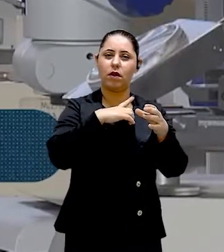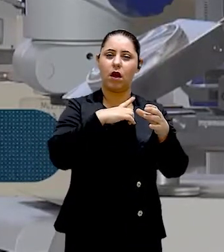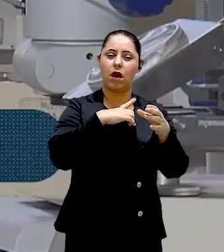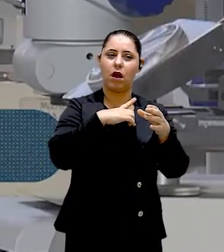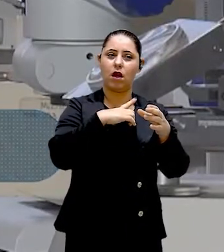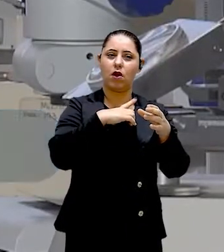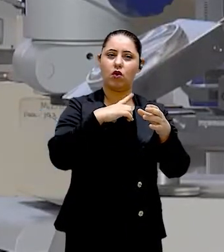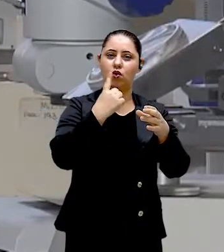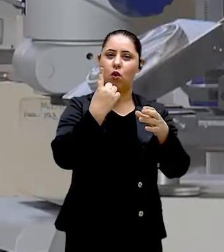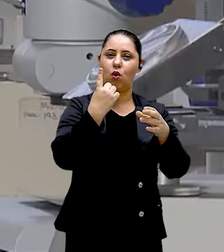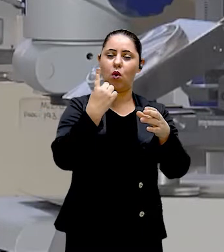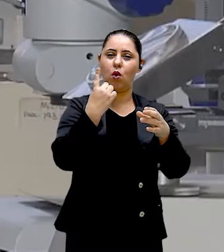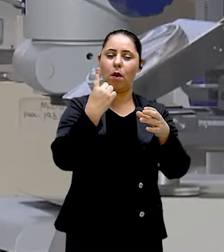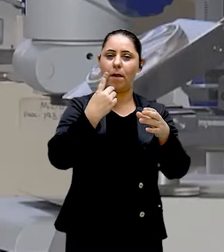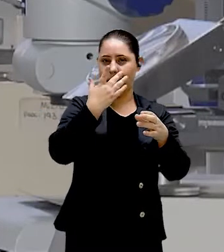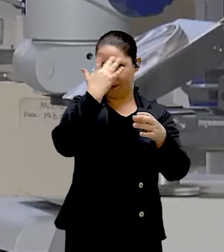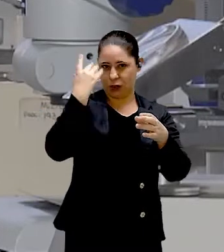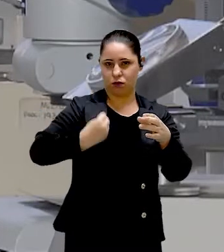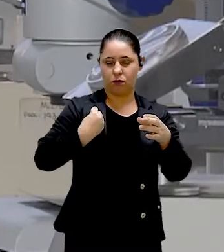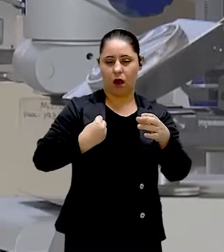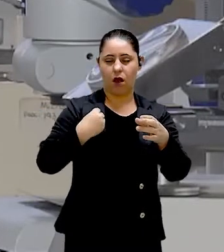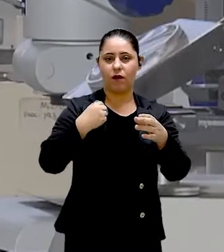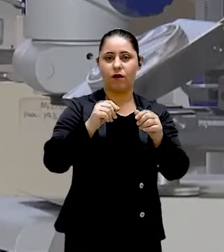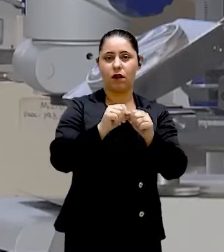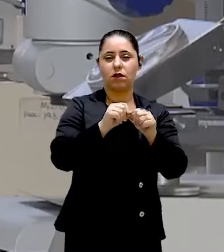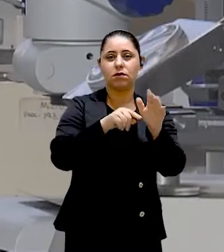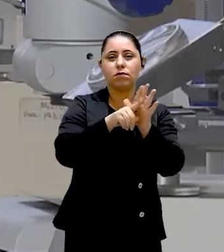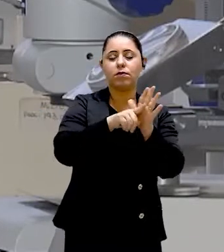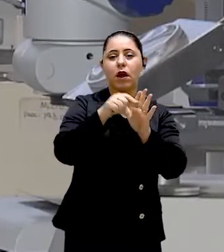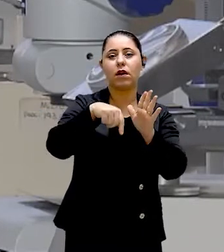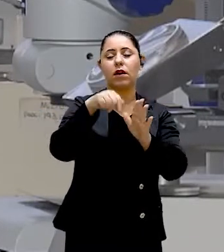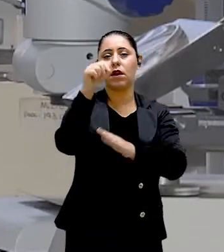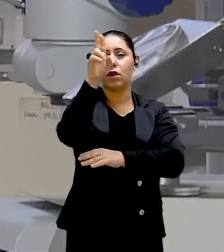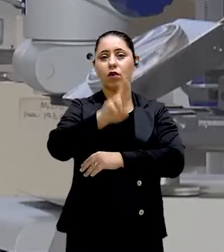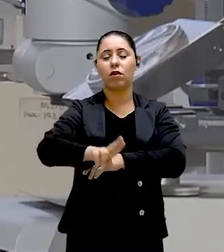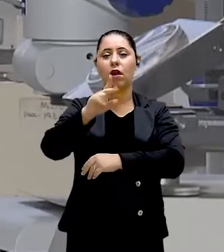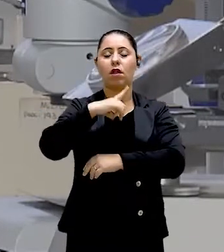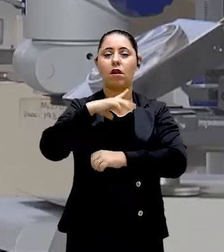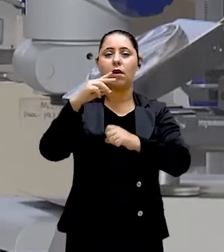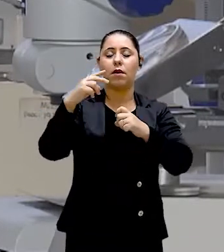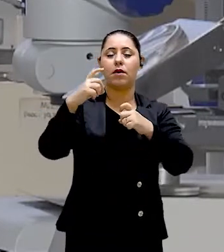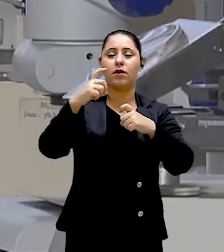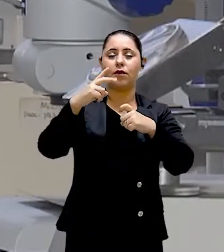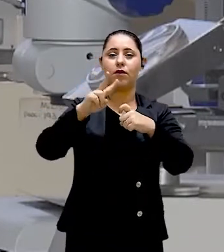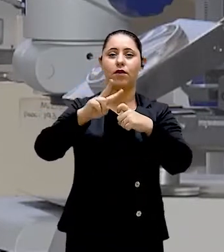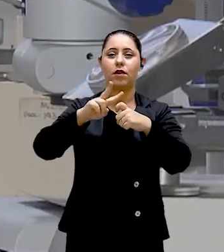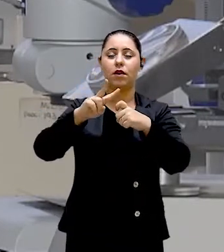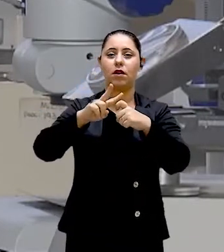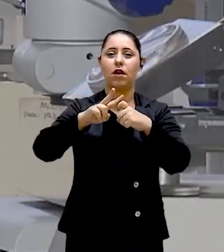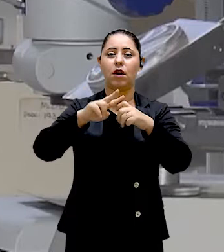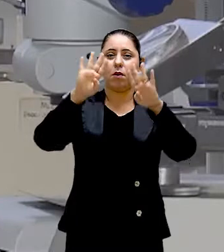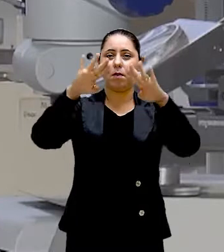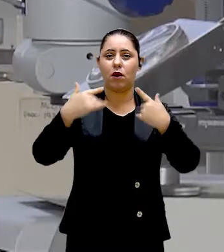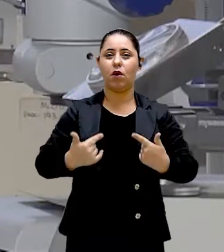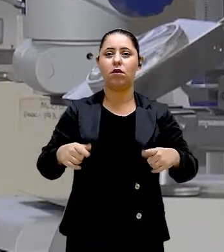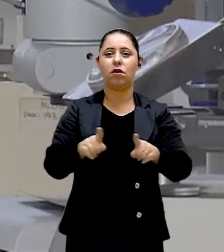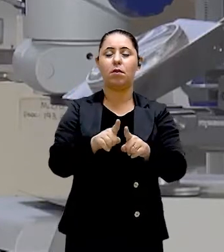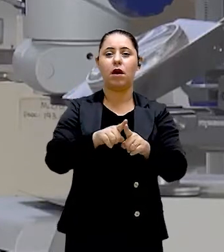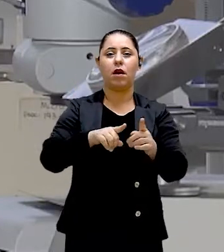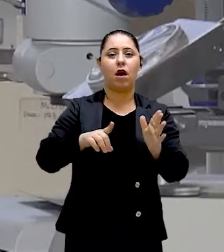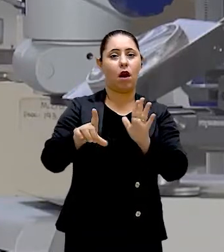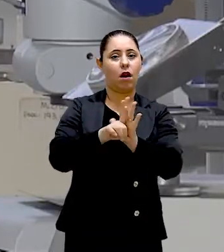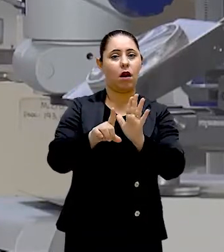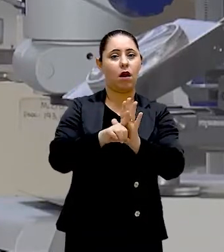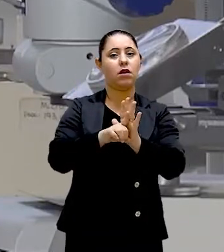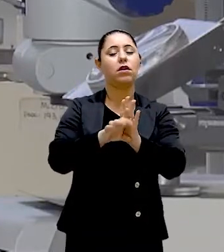que faz experimentação animal aqui na universidade. Então nós temos médicos veterinários e biólogos que, por obrigação da lei, têm que compor uma comissão